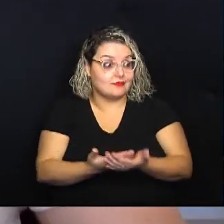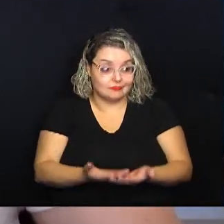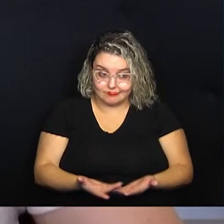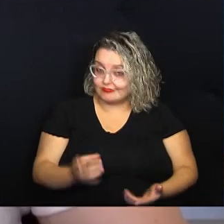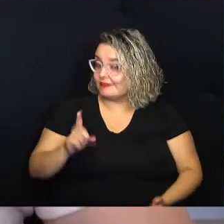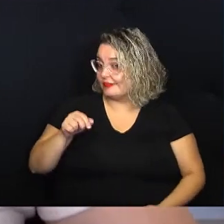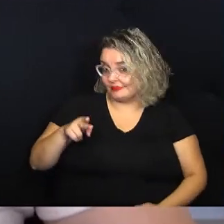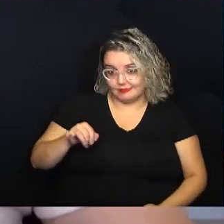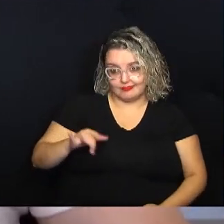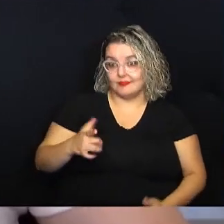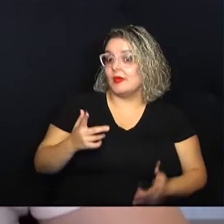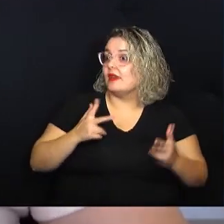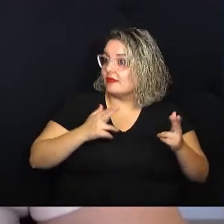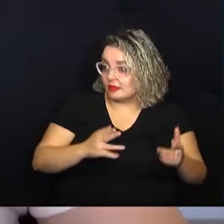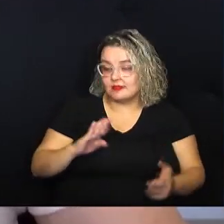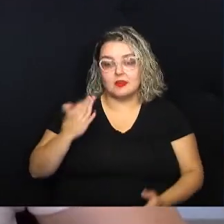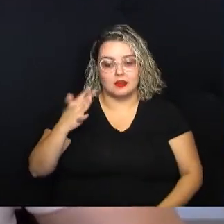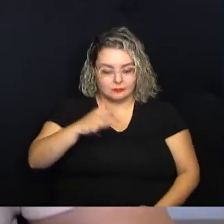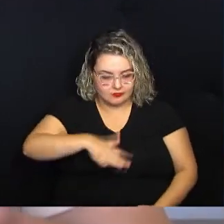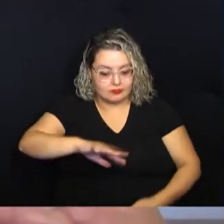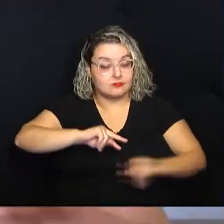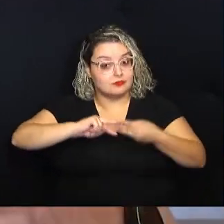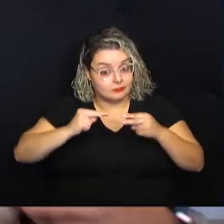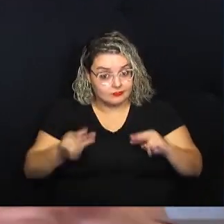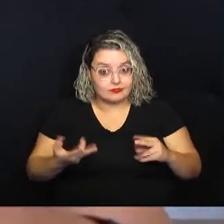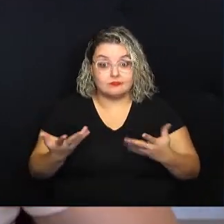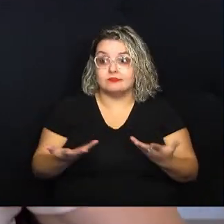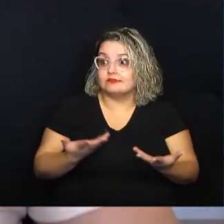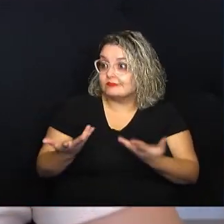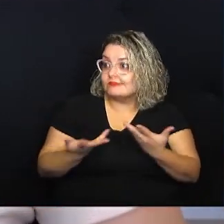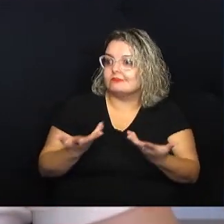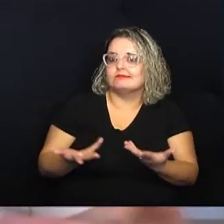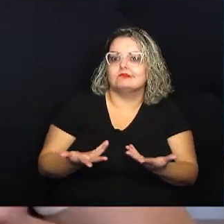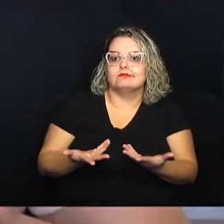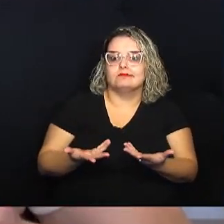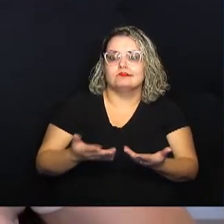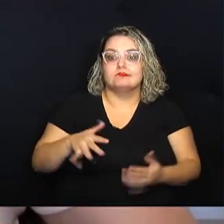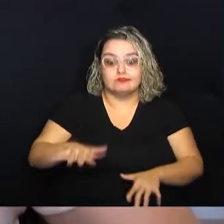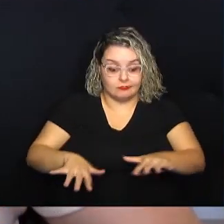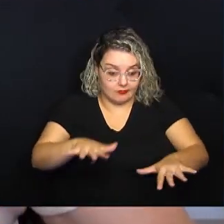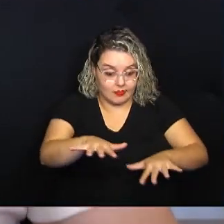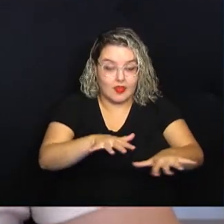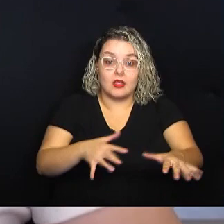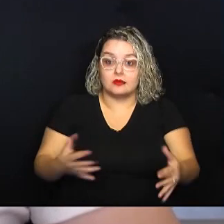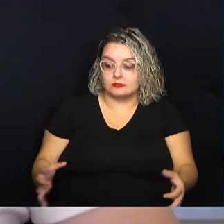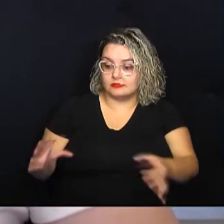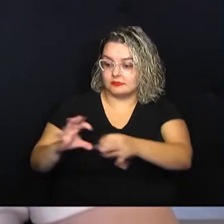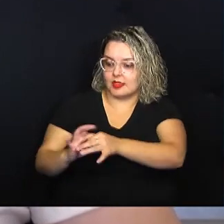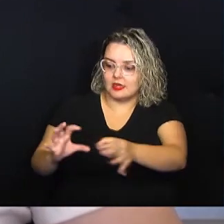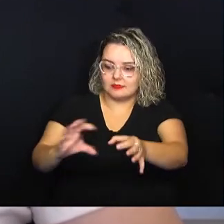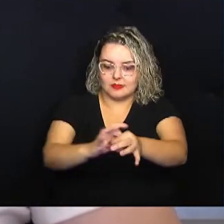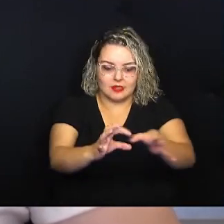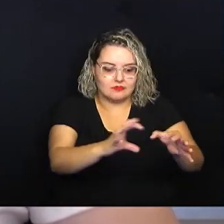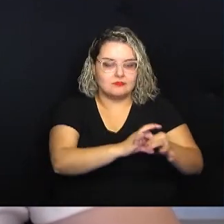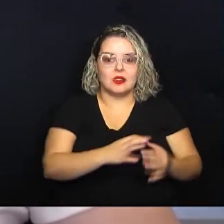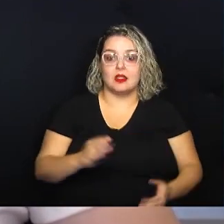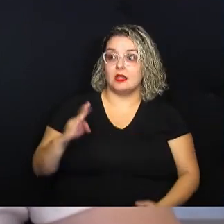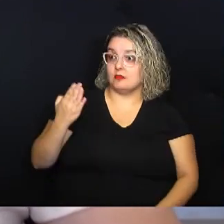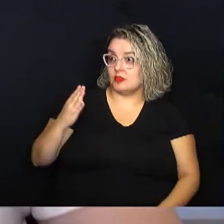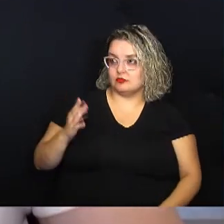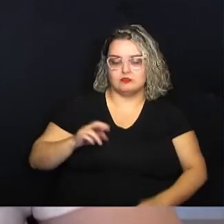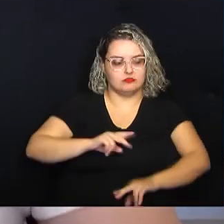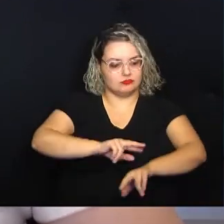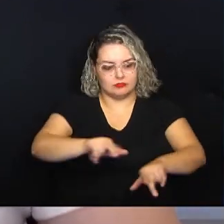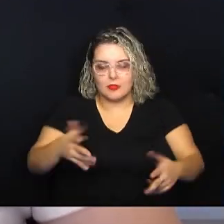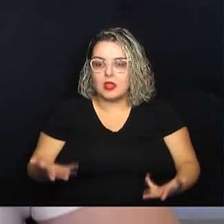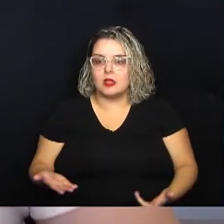né? Uma área da biologia, da genética, né? Que na verdade são áreas que se estão interligadas, né? Da biologia, enfim, tudo